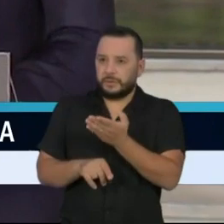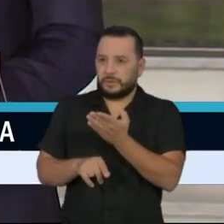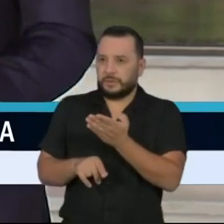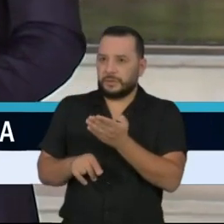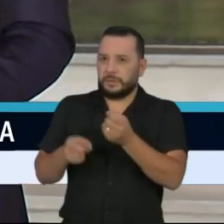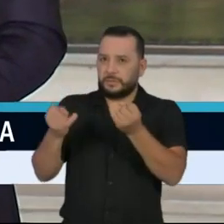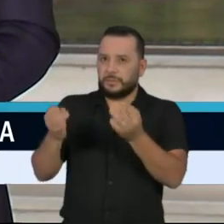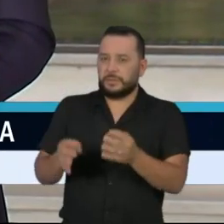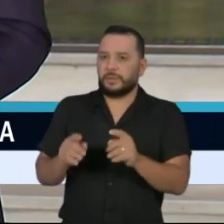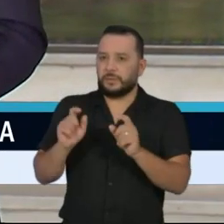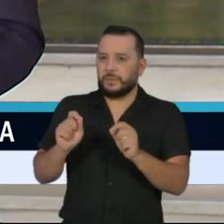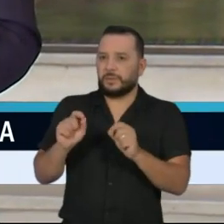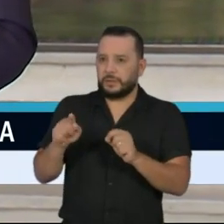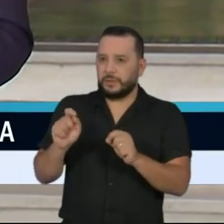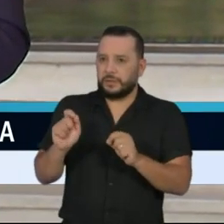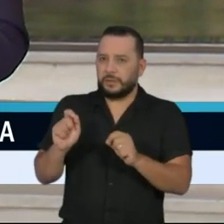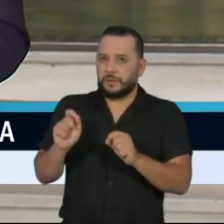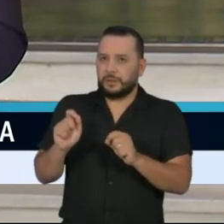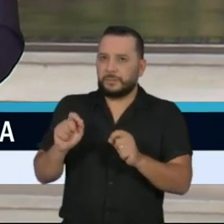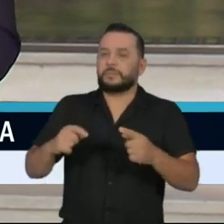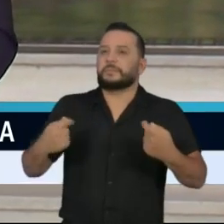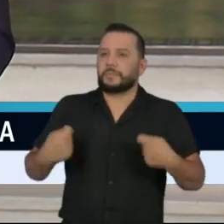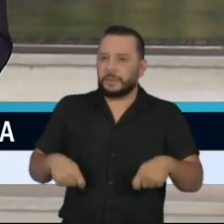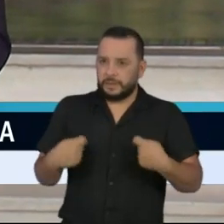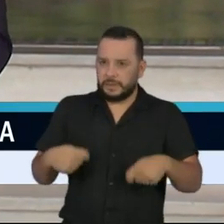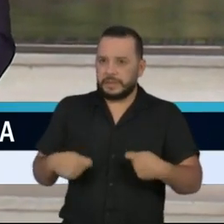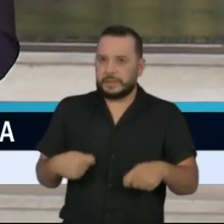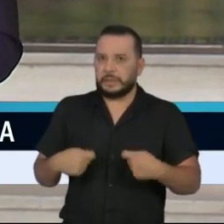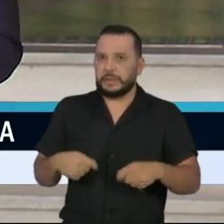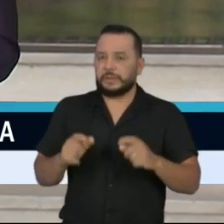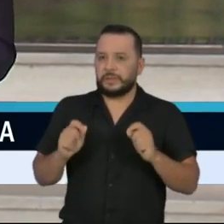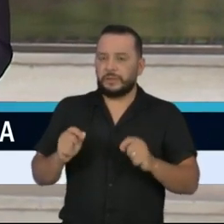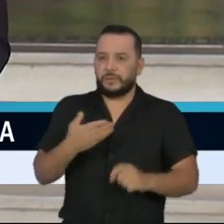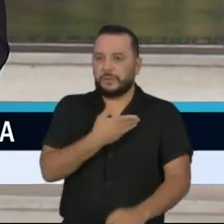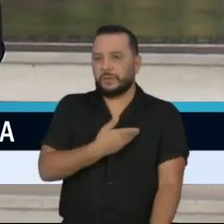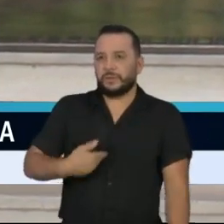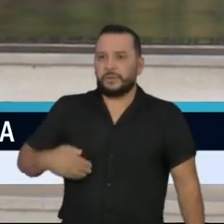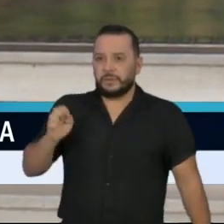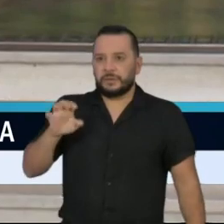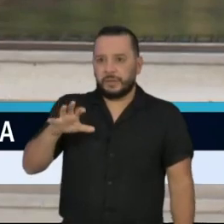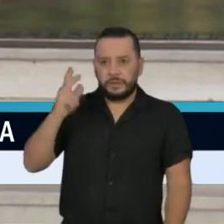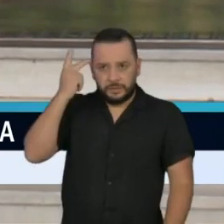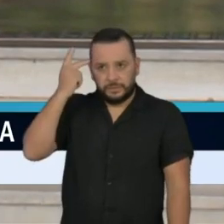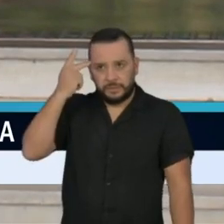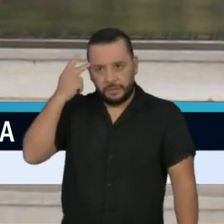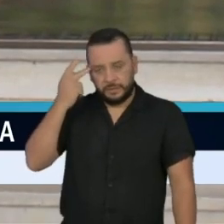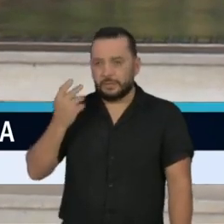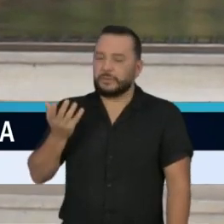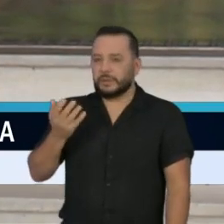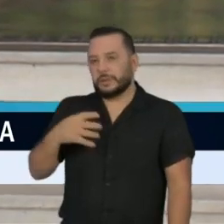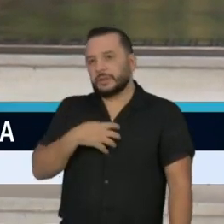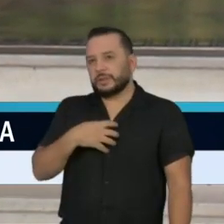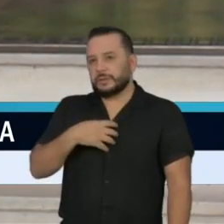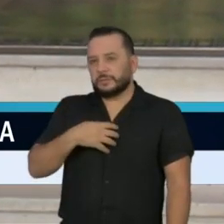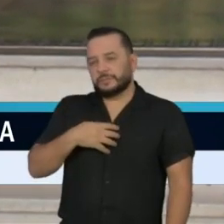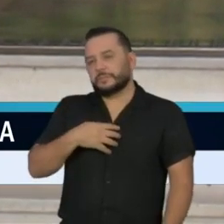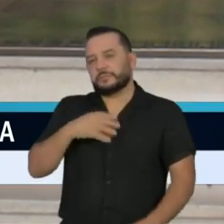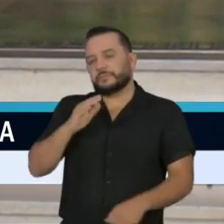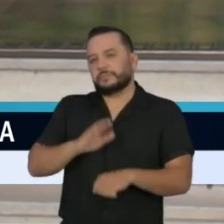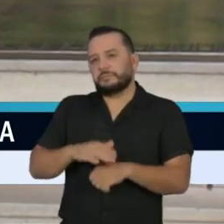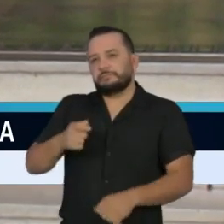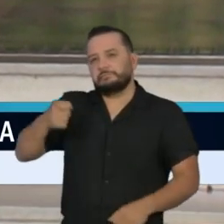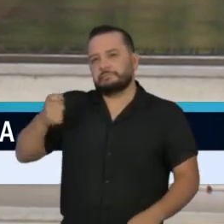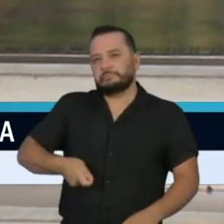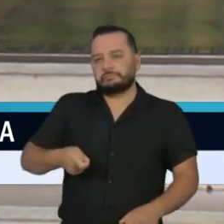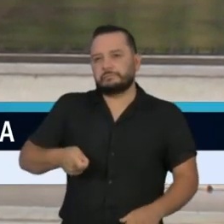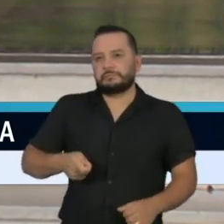indica que, se necessário, o governo do Estado de São Paulo poderia adotar medidas mais restritivas